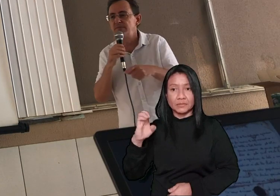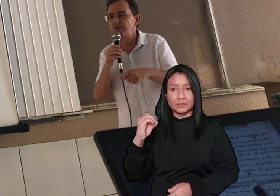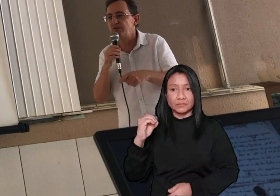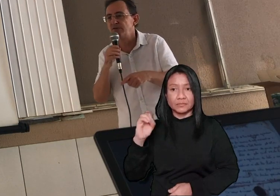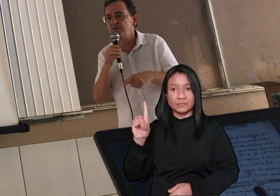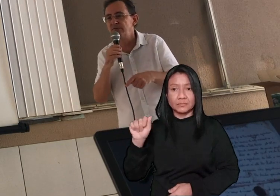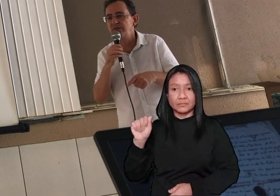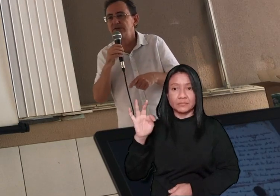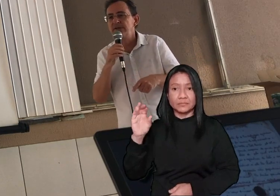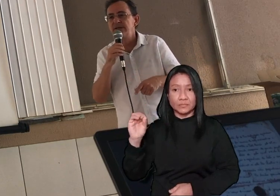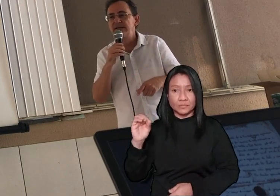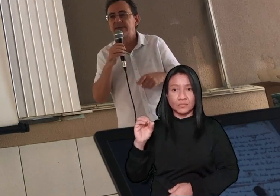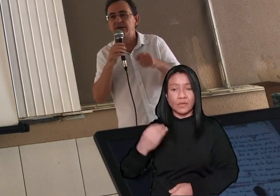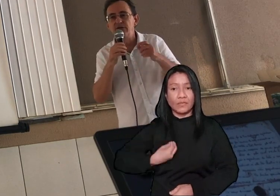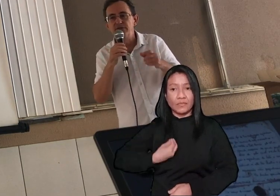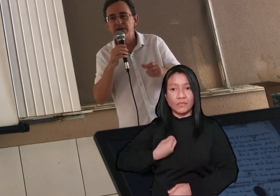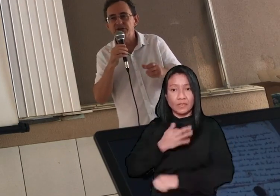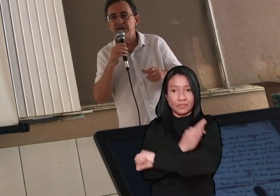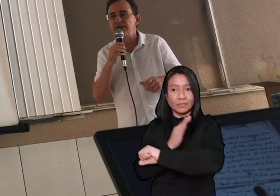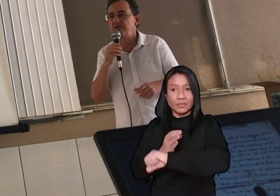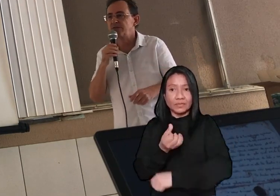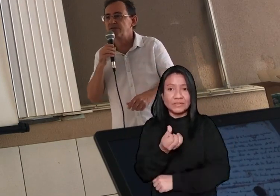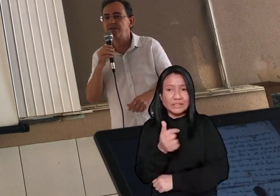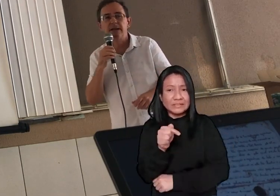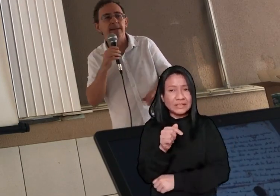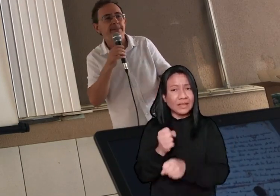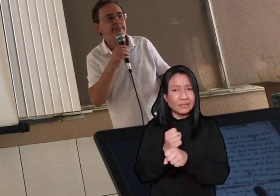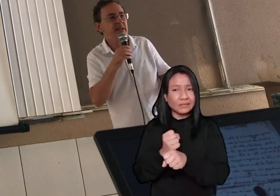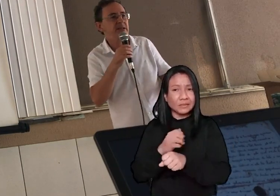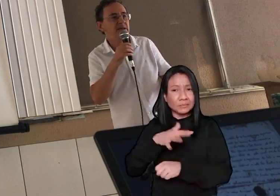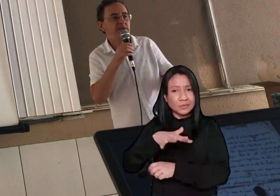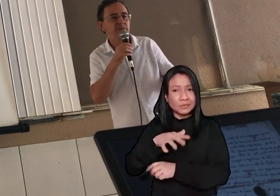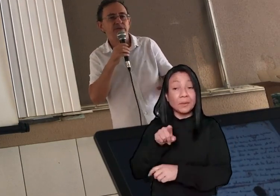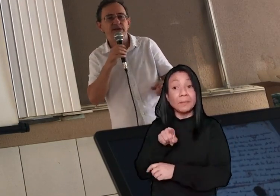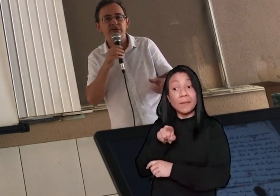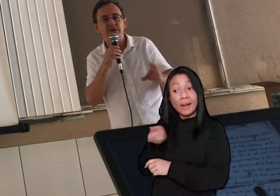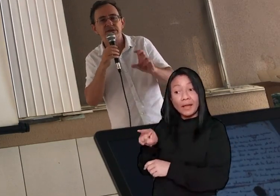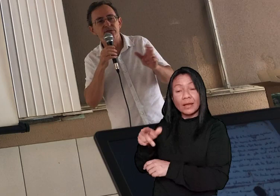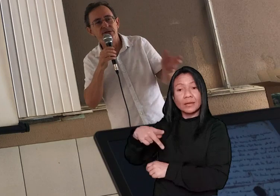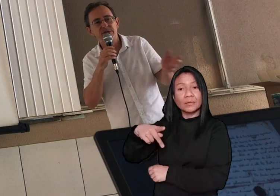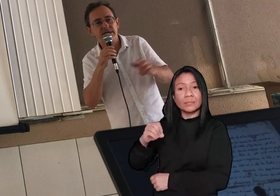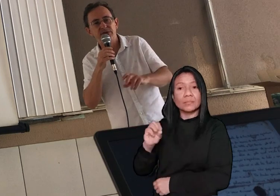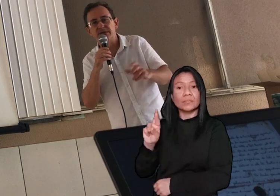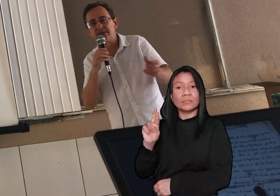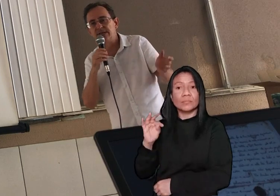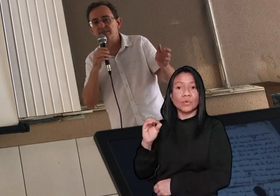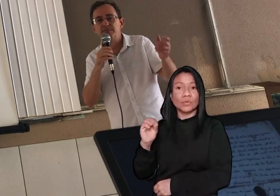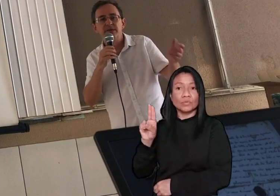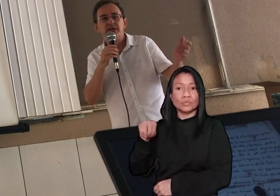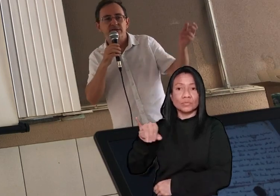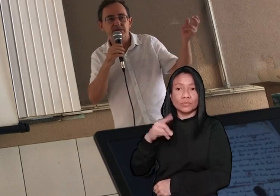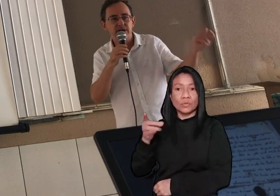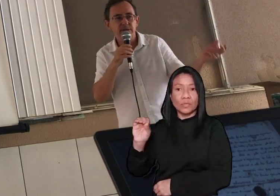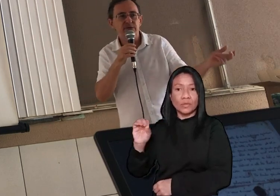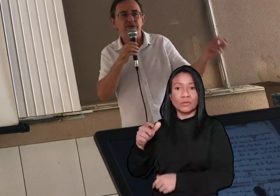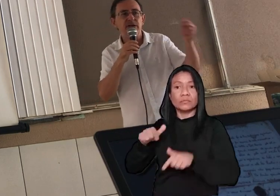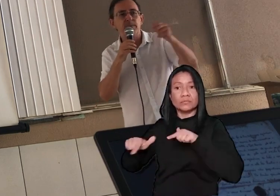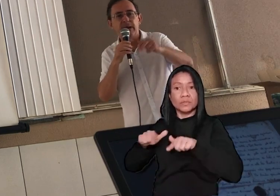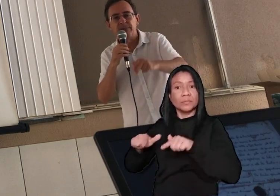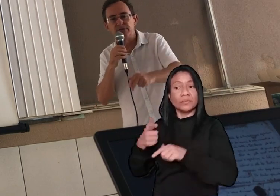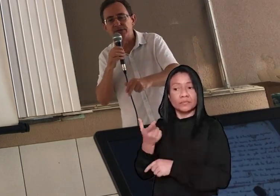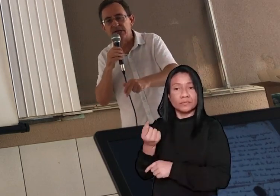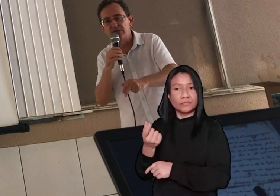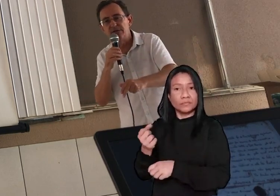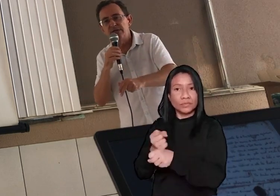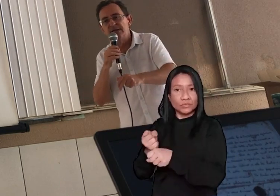ele trabalhou 20 anos, tá? Por 20 anos em 2 ocasiões. Ele veio de Porto União